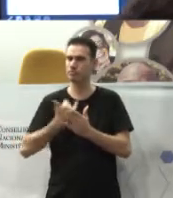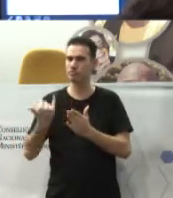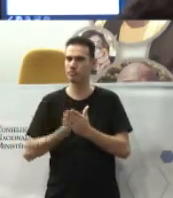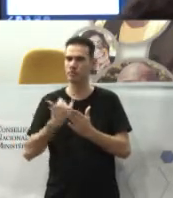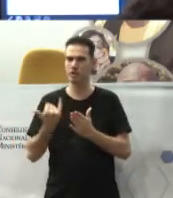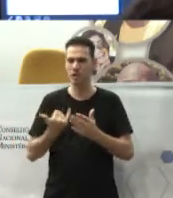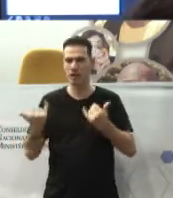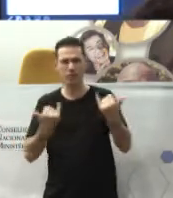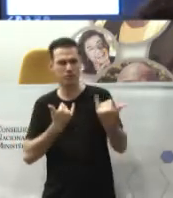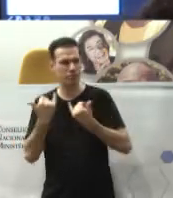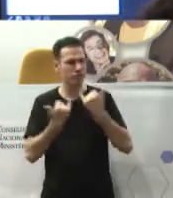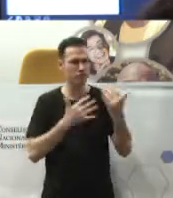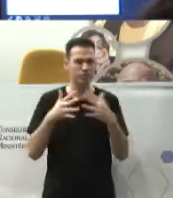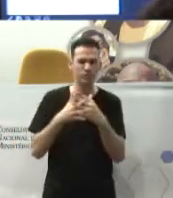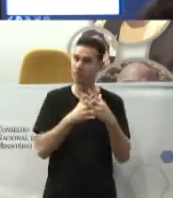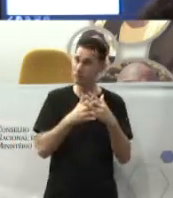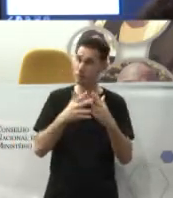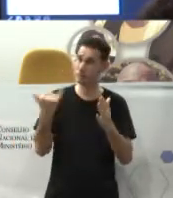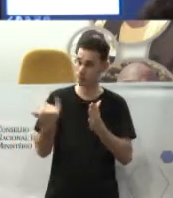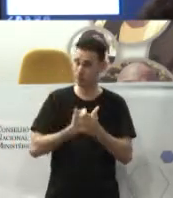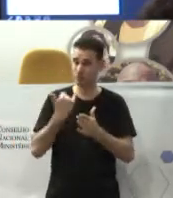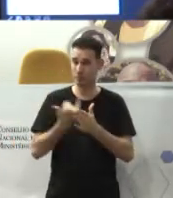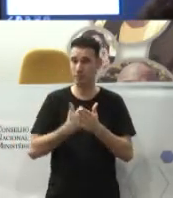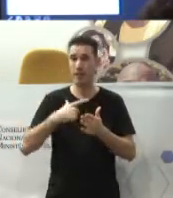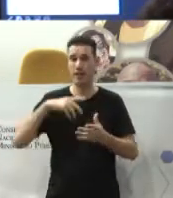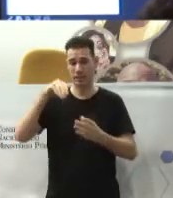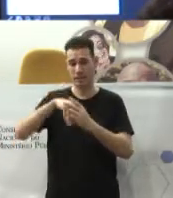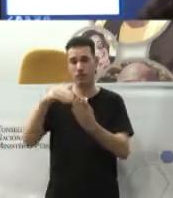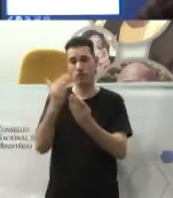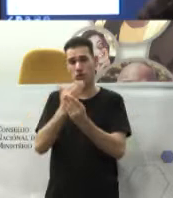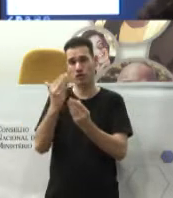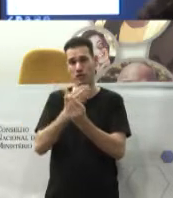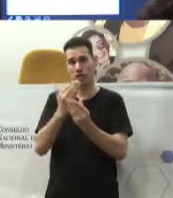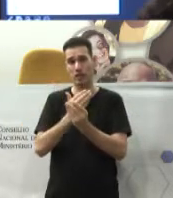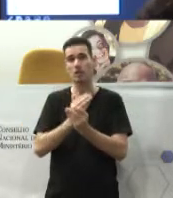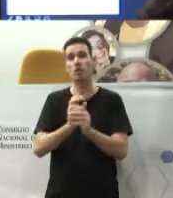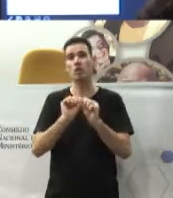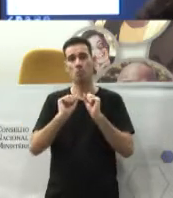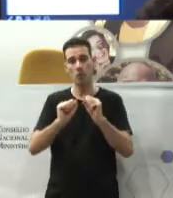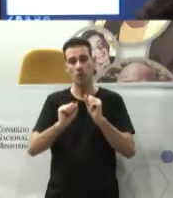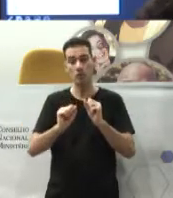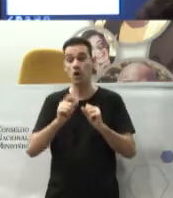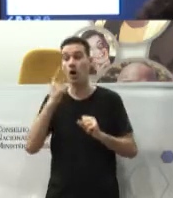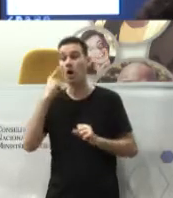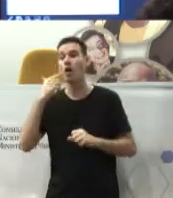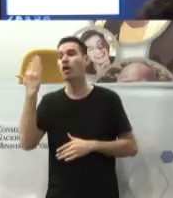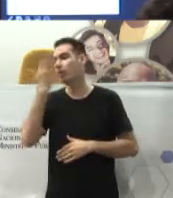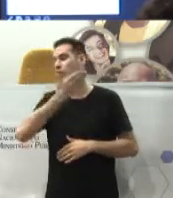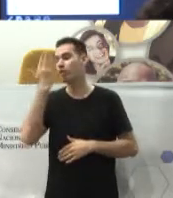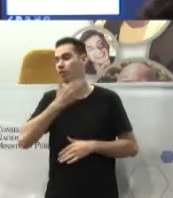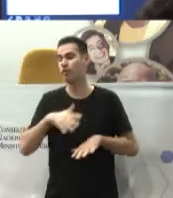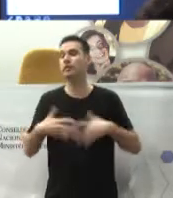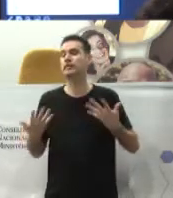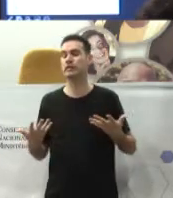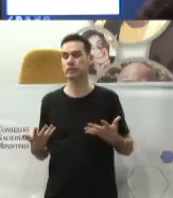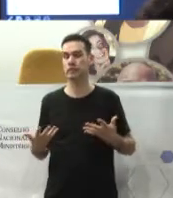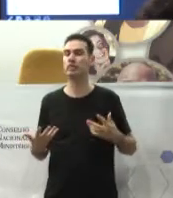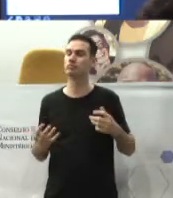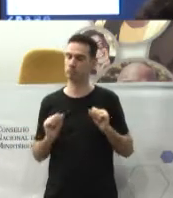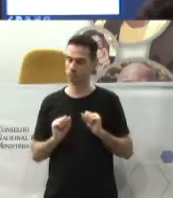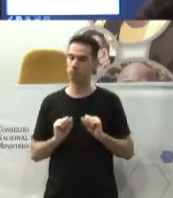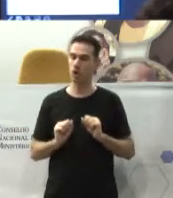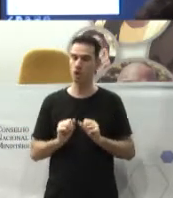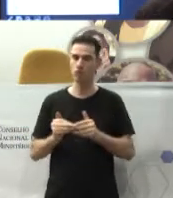informações truncadas. Então, no processo, eu posso sim calendarizar a produção da prova. Eu posso